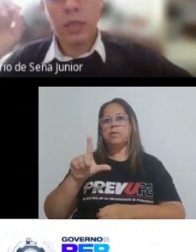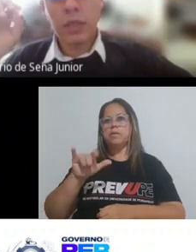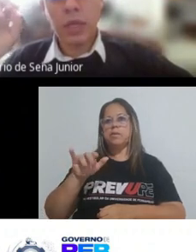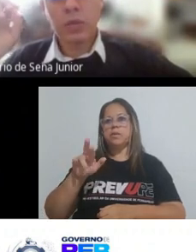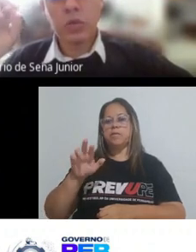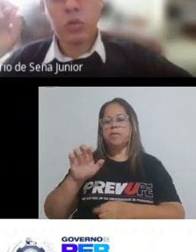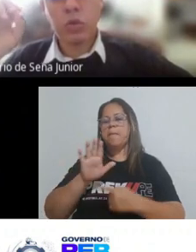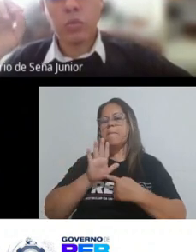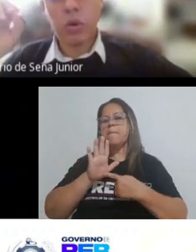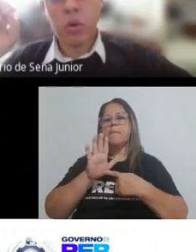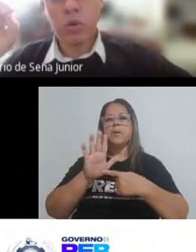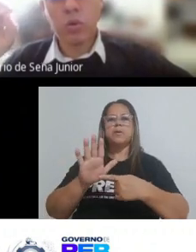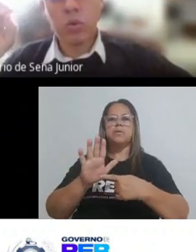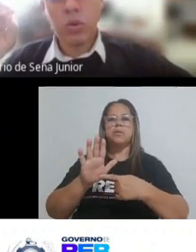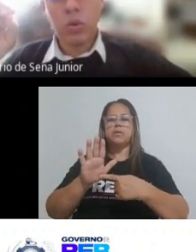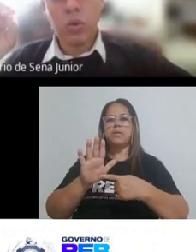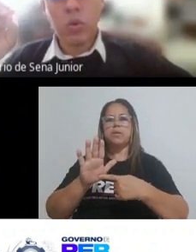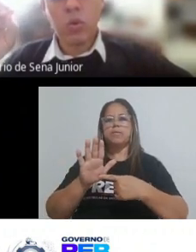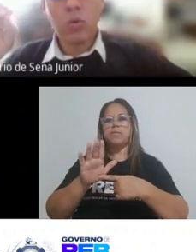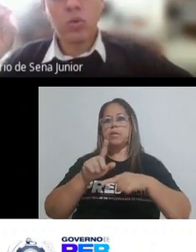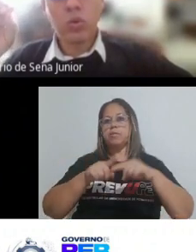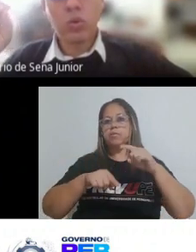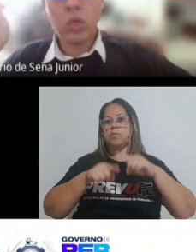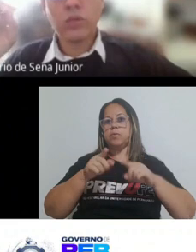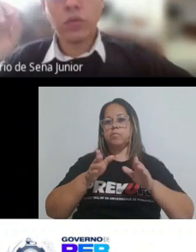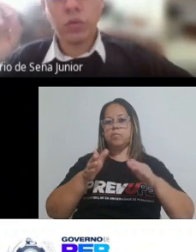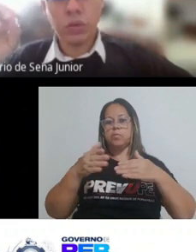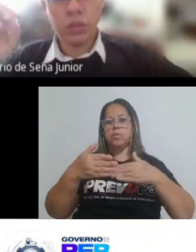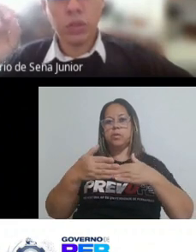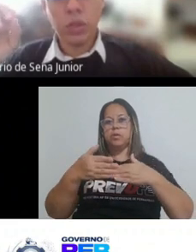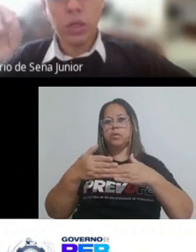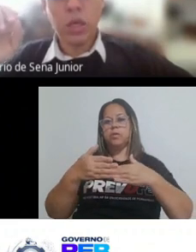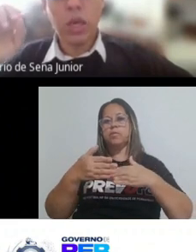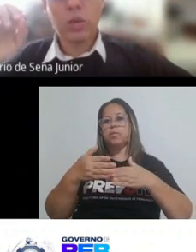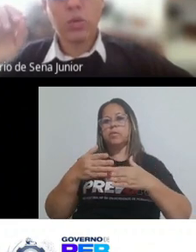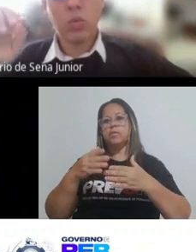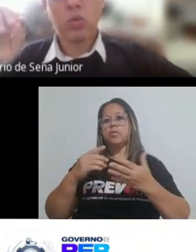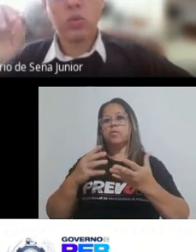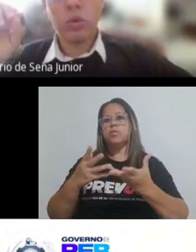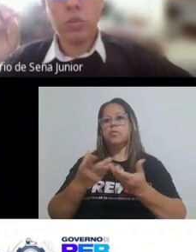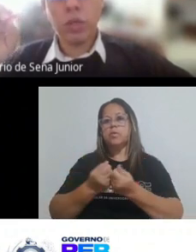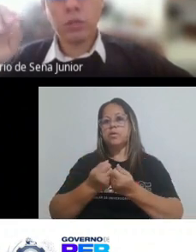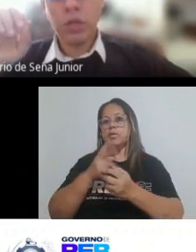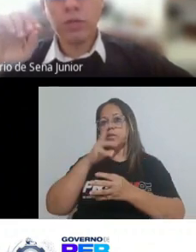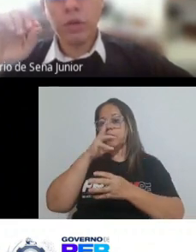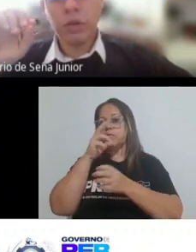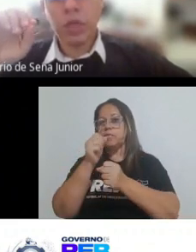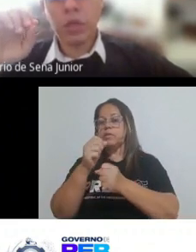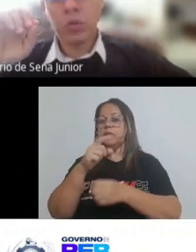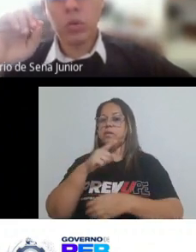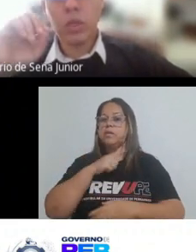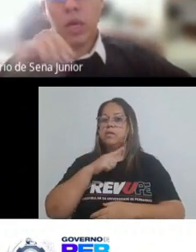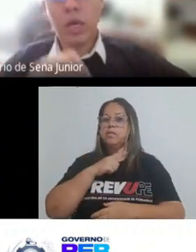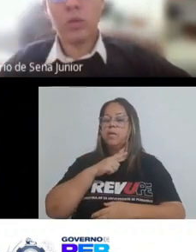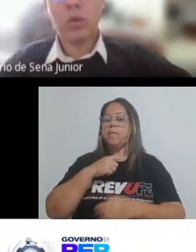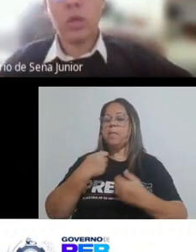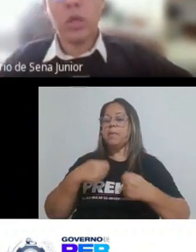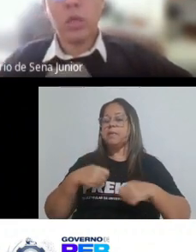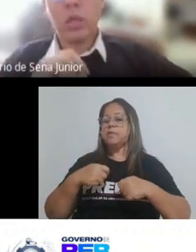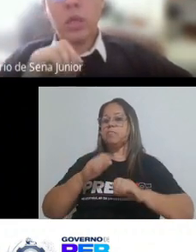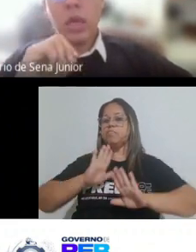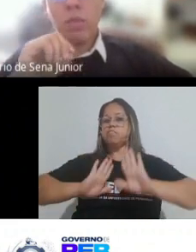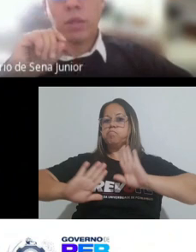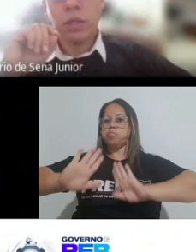representar sobre o bloco o conjunto das forças que atuam sobre o mesmo, levando, tendo cuidado